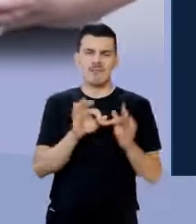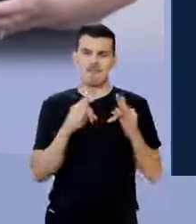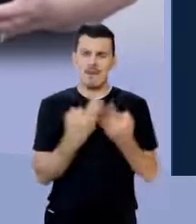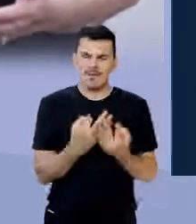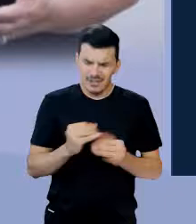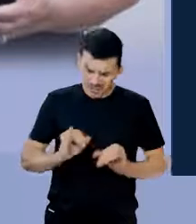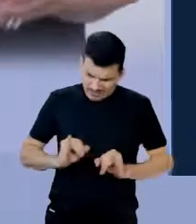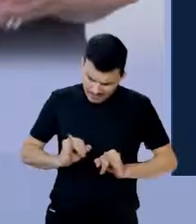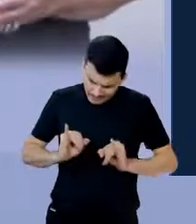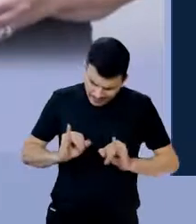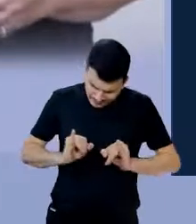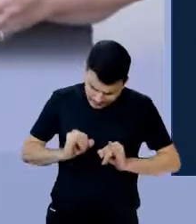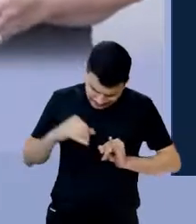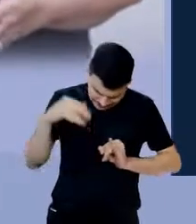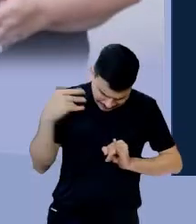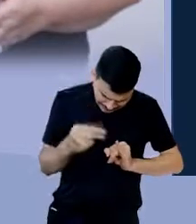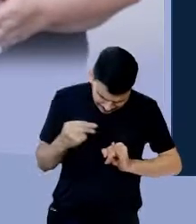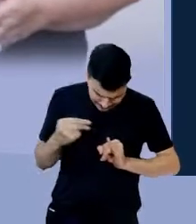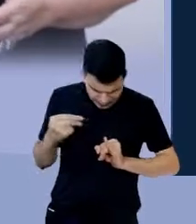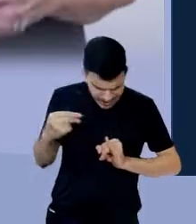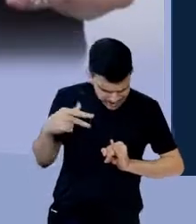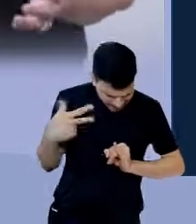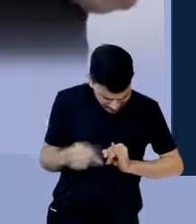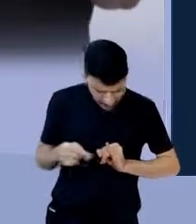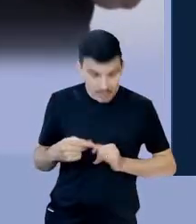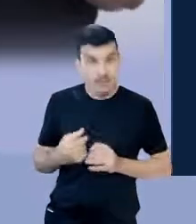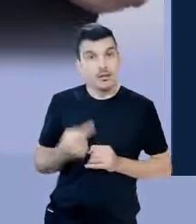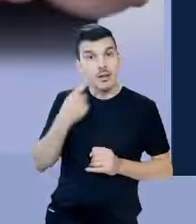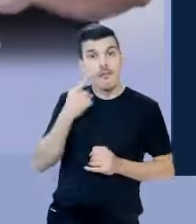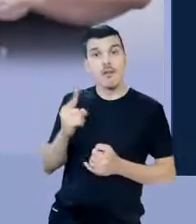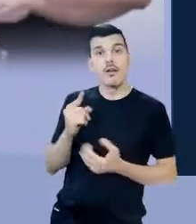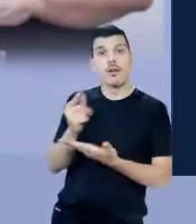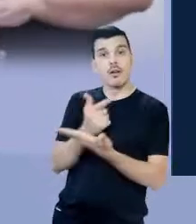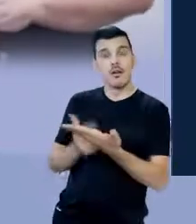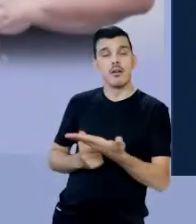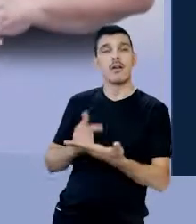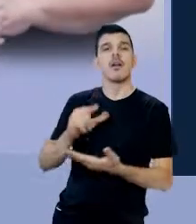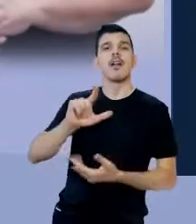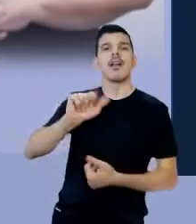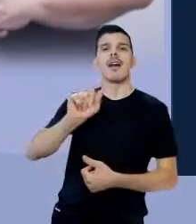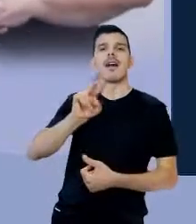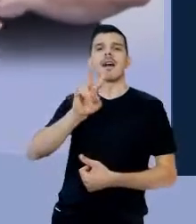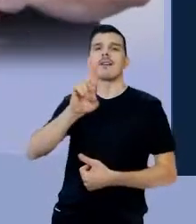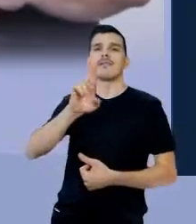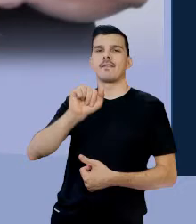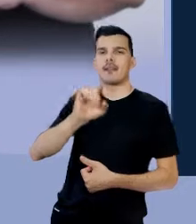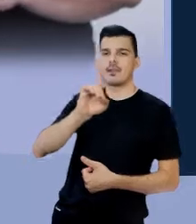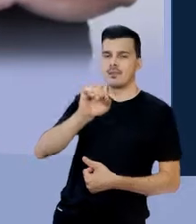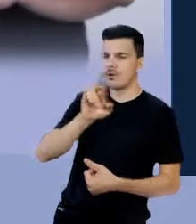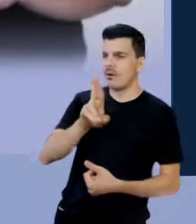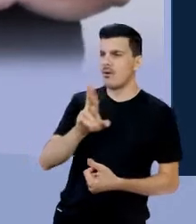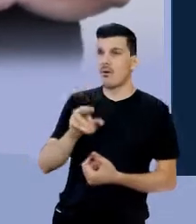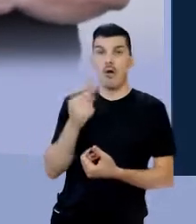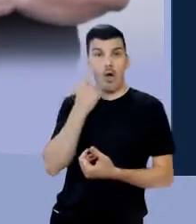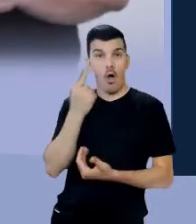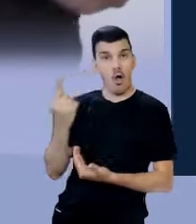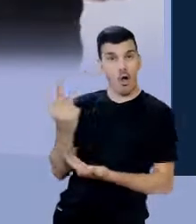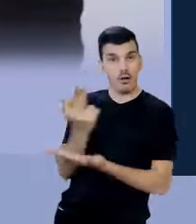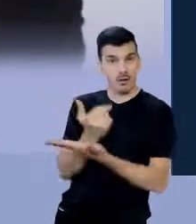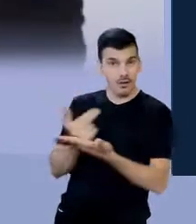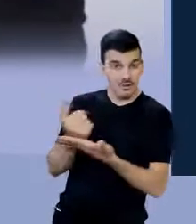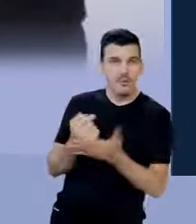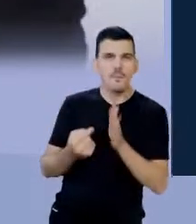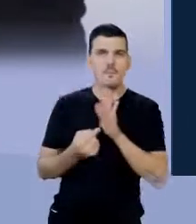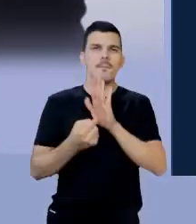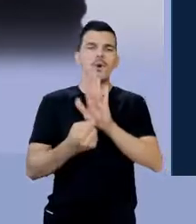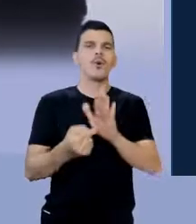as famílias a grande sofrimento. Note que na obra O Lavrador de Café, Cândido Portinari nos mostra,